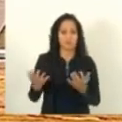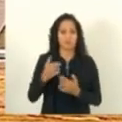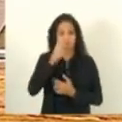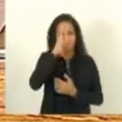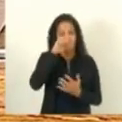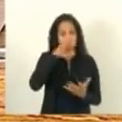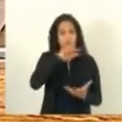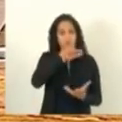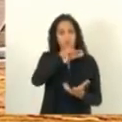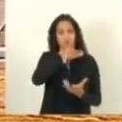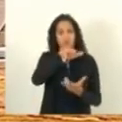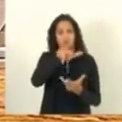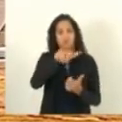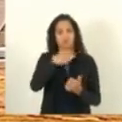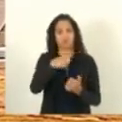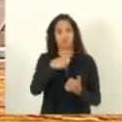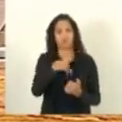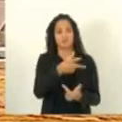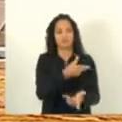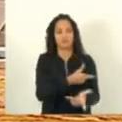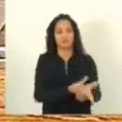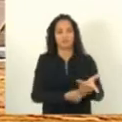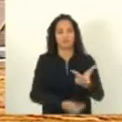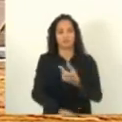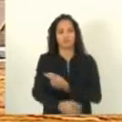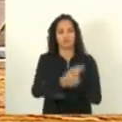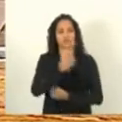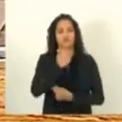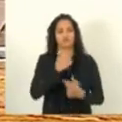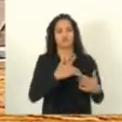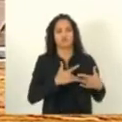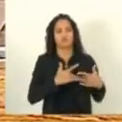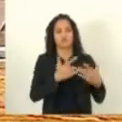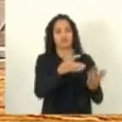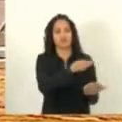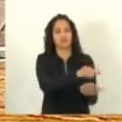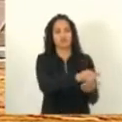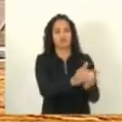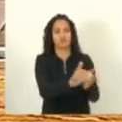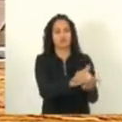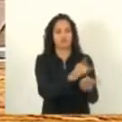mundial do doador de sangue, dia 14 de junho.